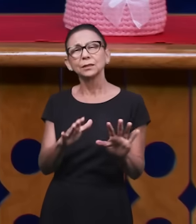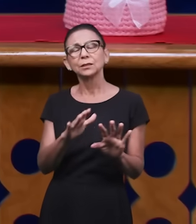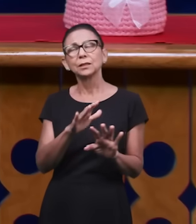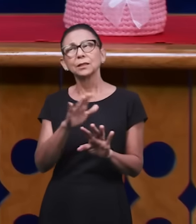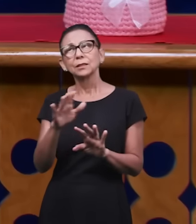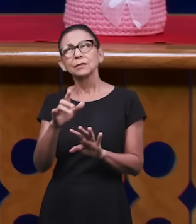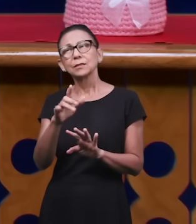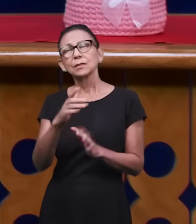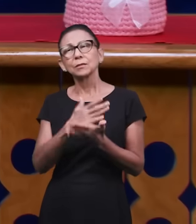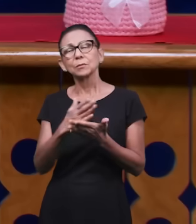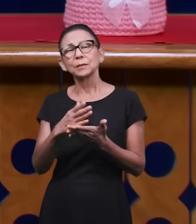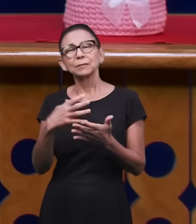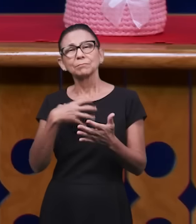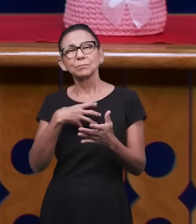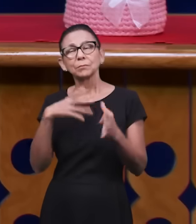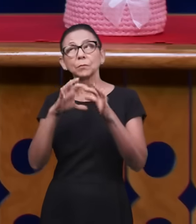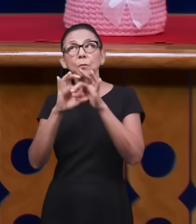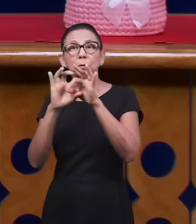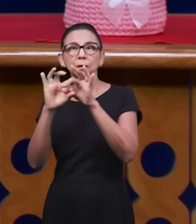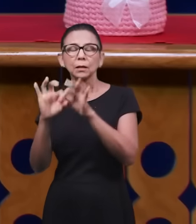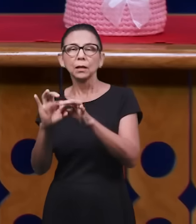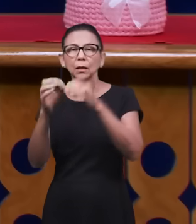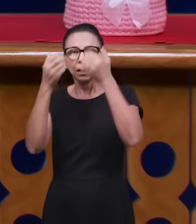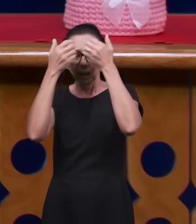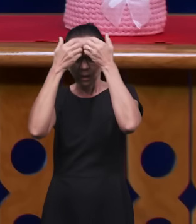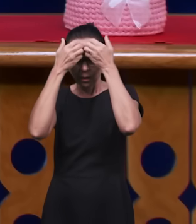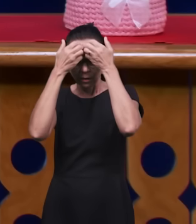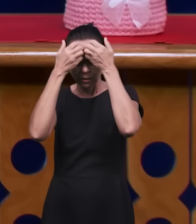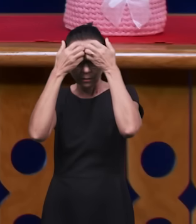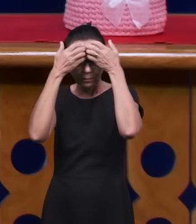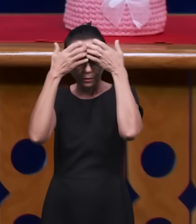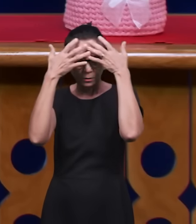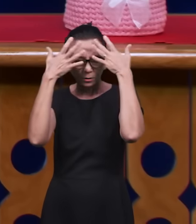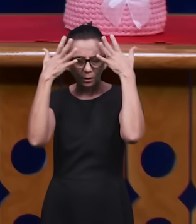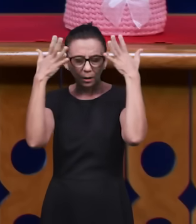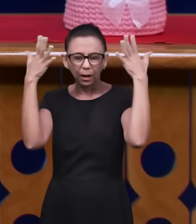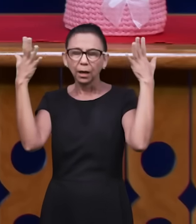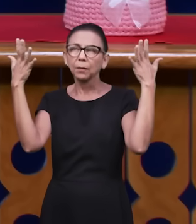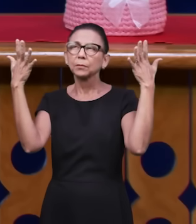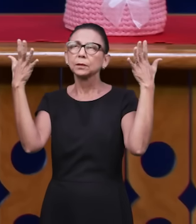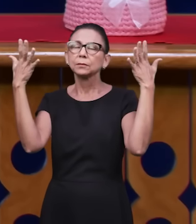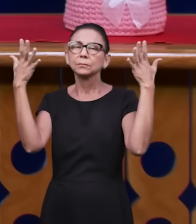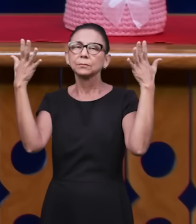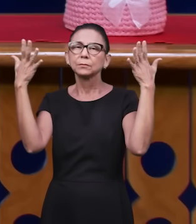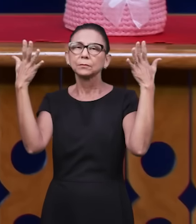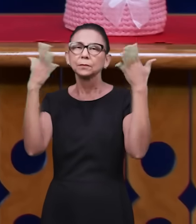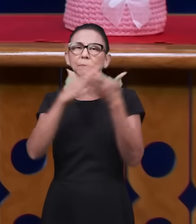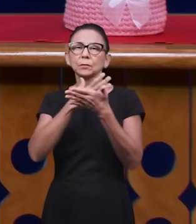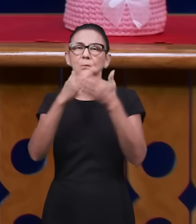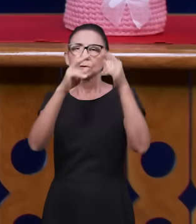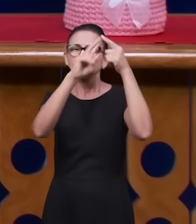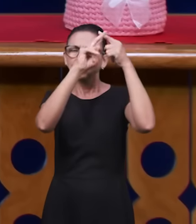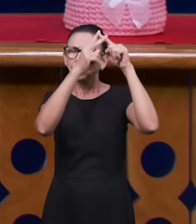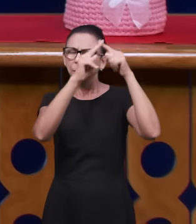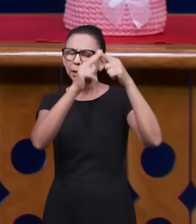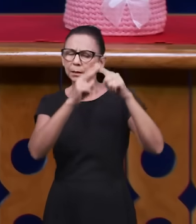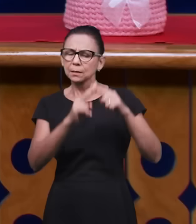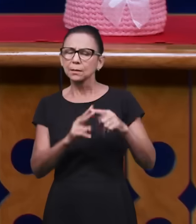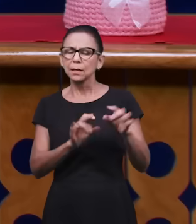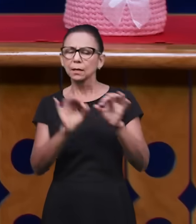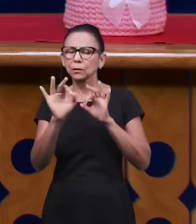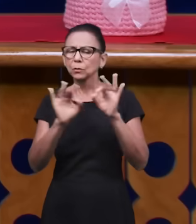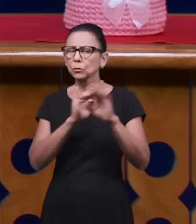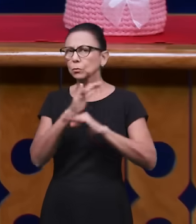das coisas que a salvação faz é colocar nossa mente em ordem. E Ele vai ordenando todas as